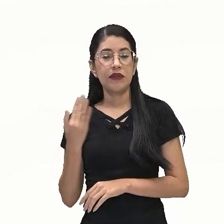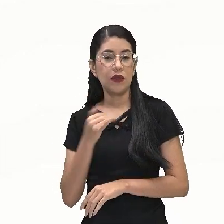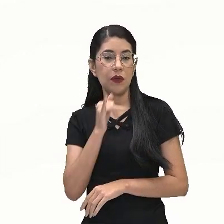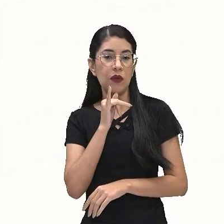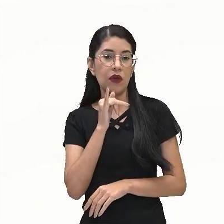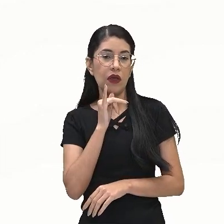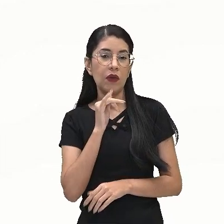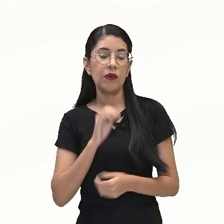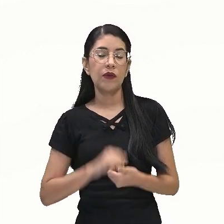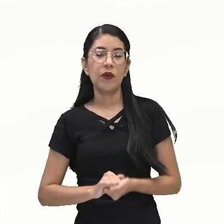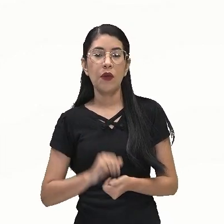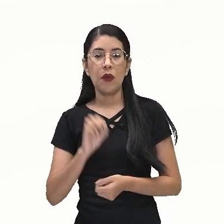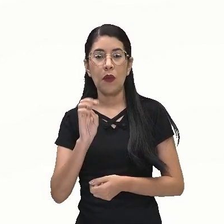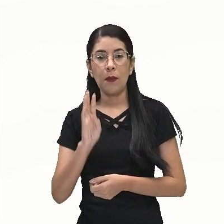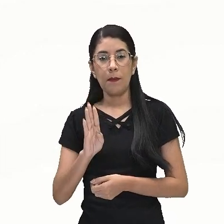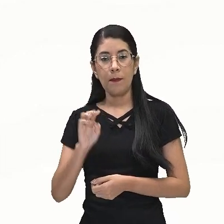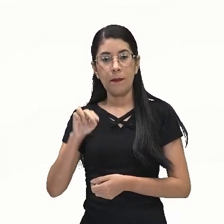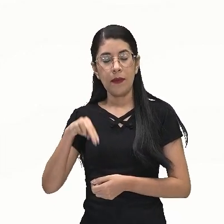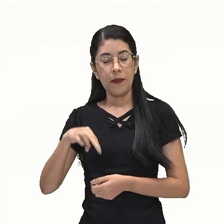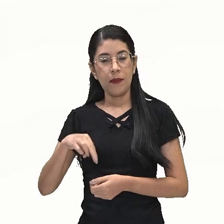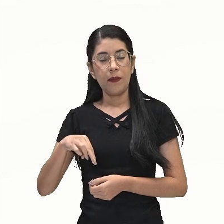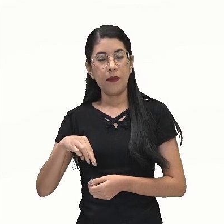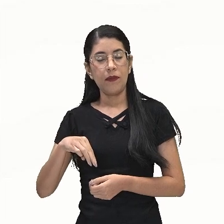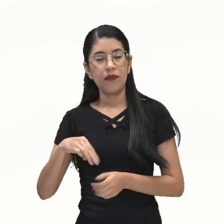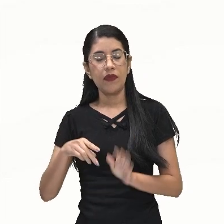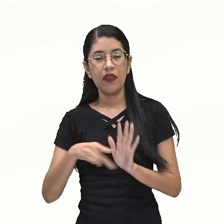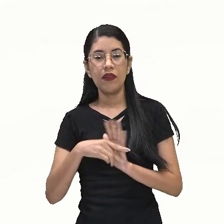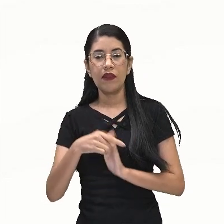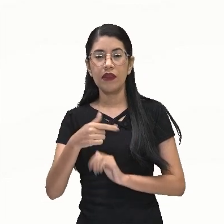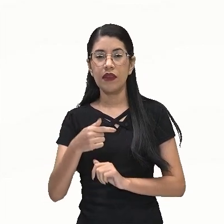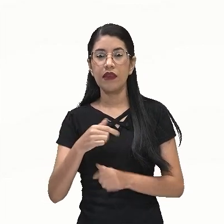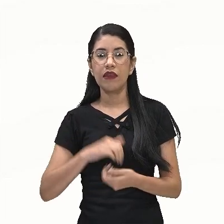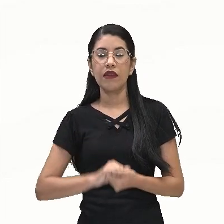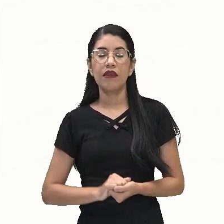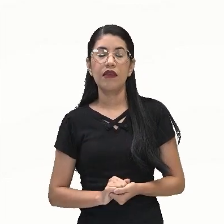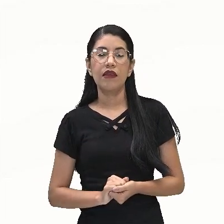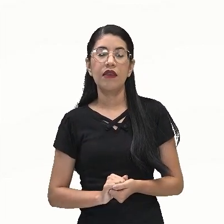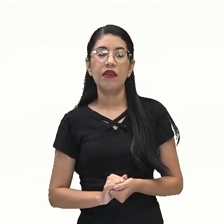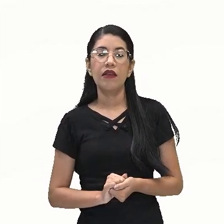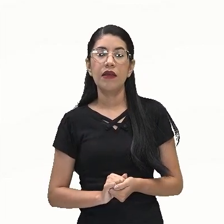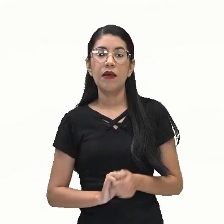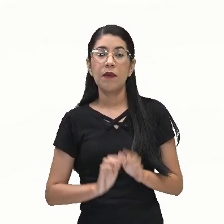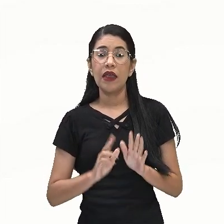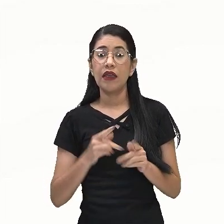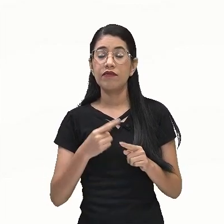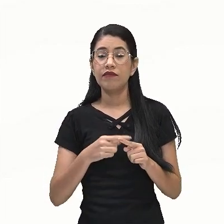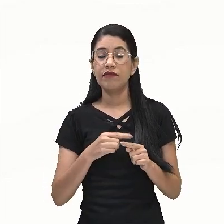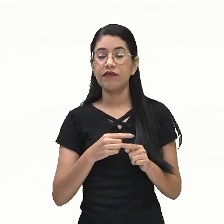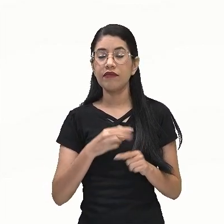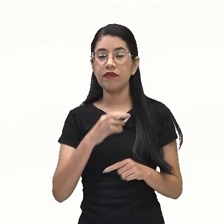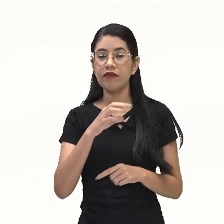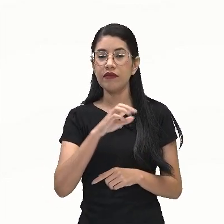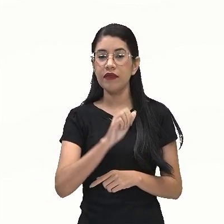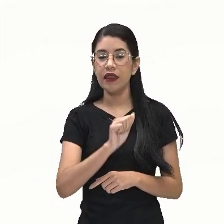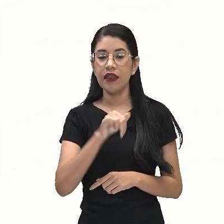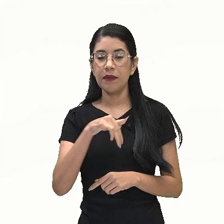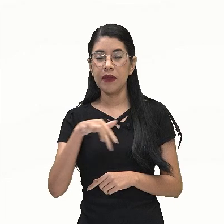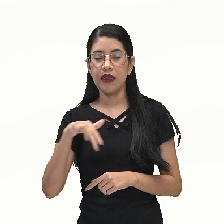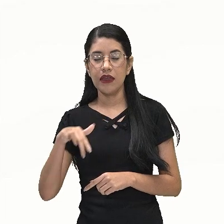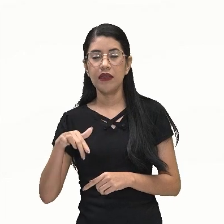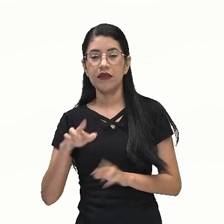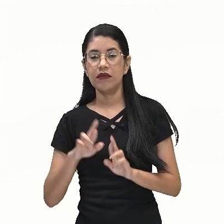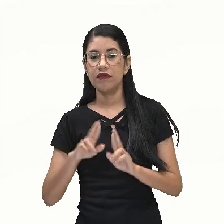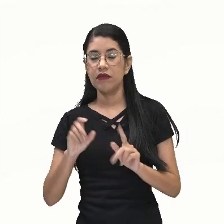meu Bn é 7, tá? Já que o meu AMN já deu diferente de 0, então eu já sei que o meu